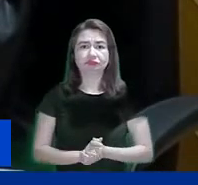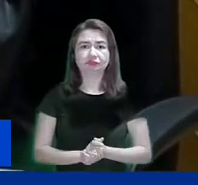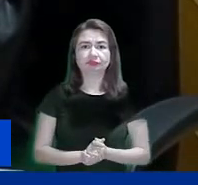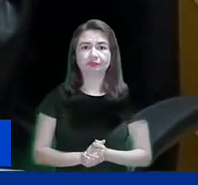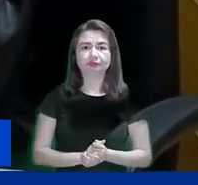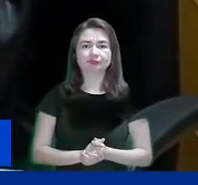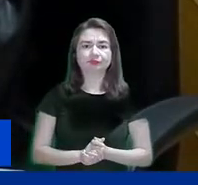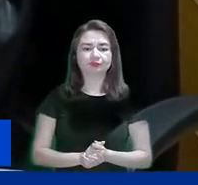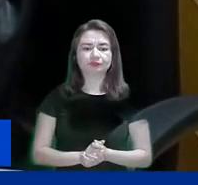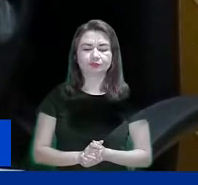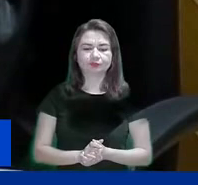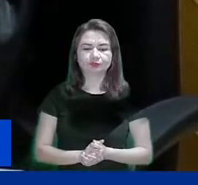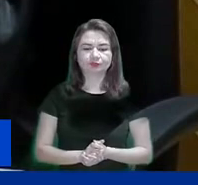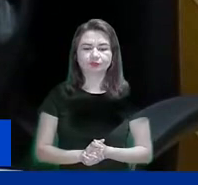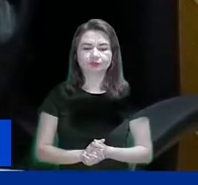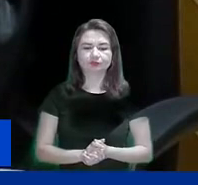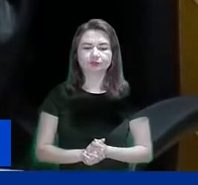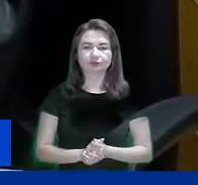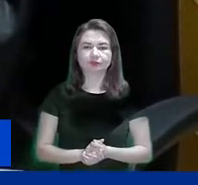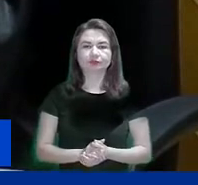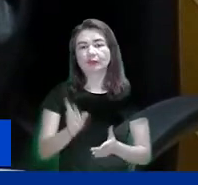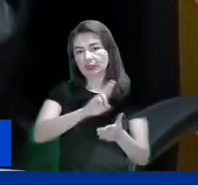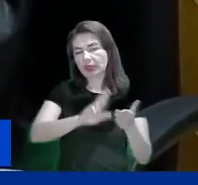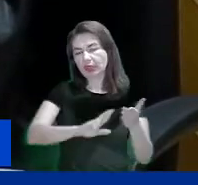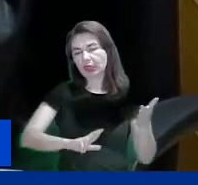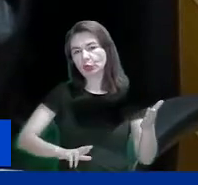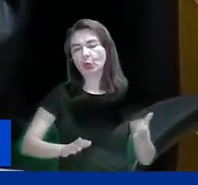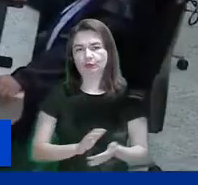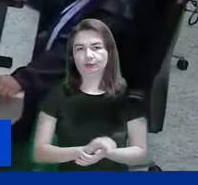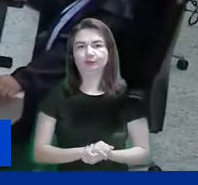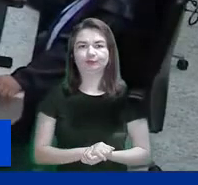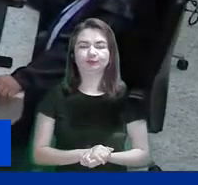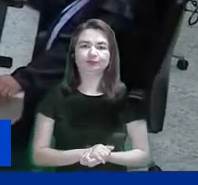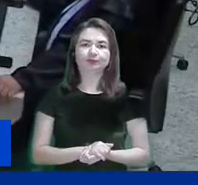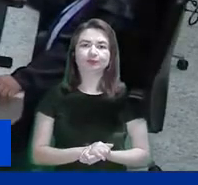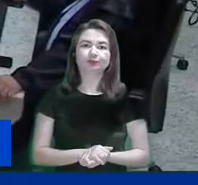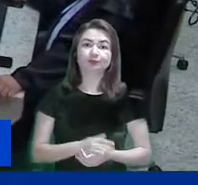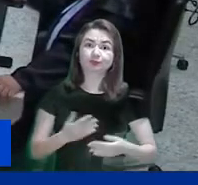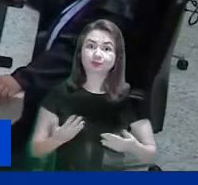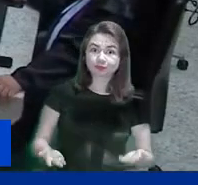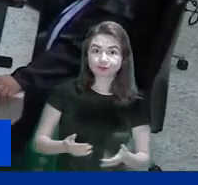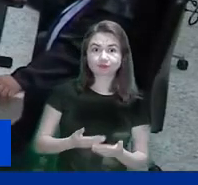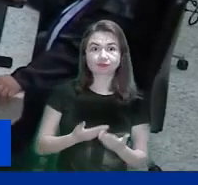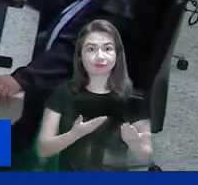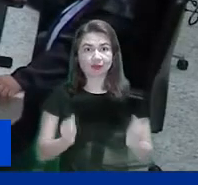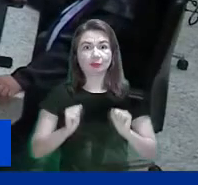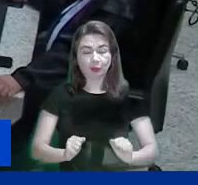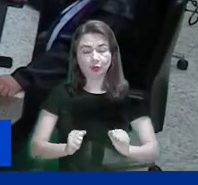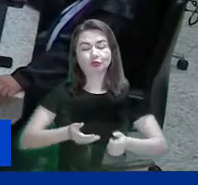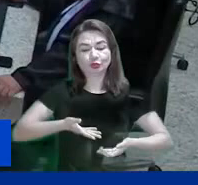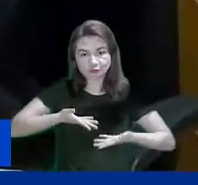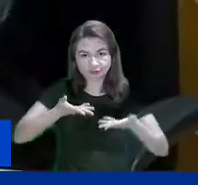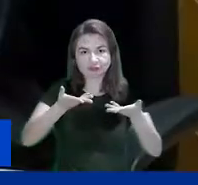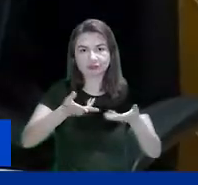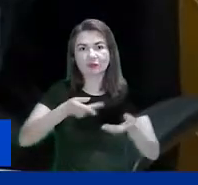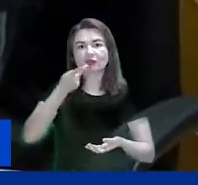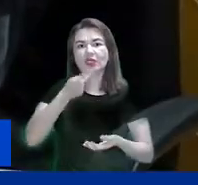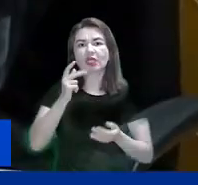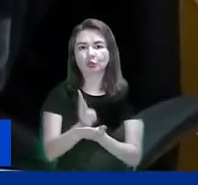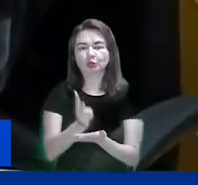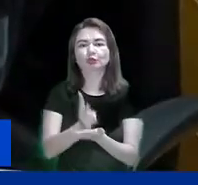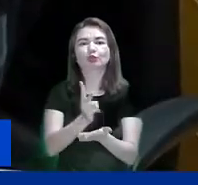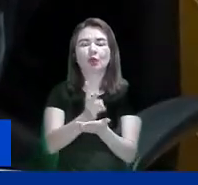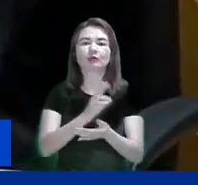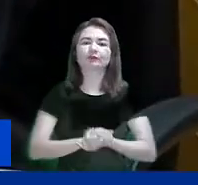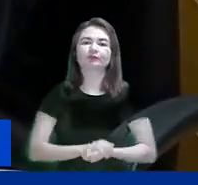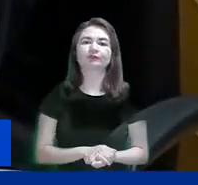conhecido. Esse é o relatório. Perfeito. Vossa Excelência pode prosseguir.